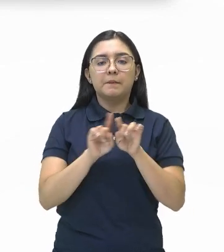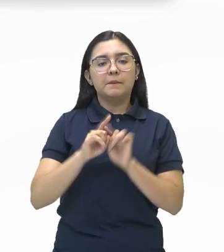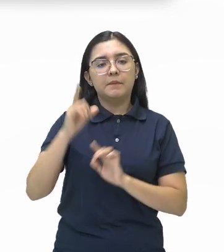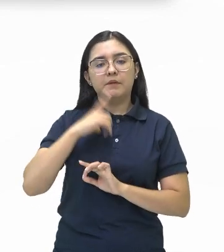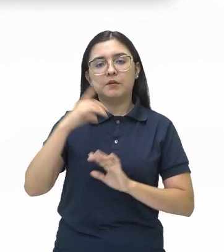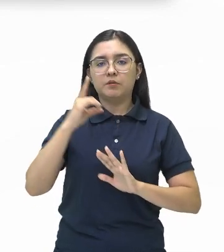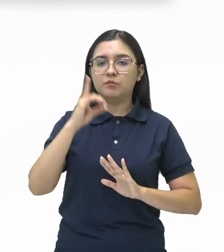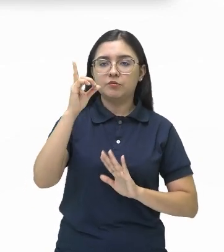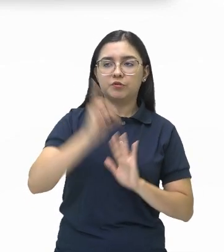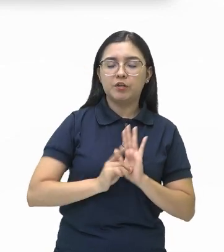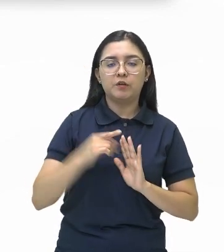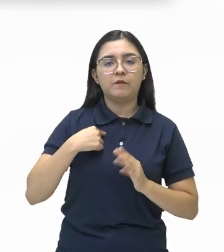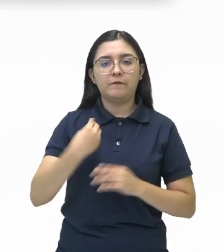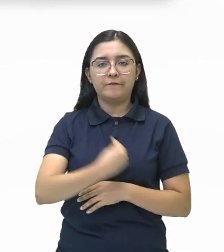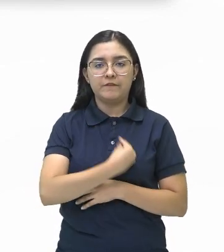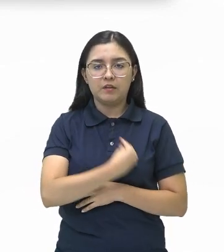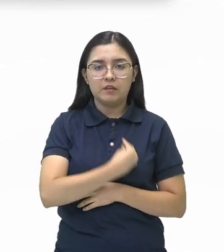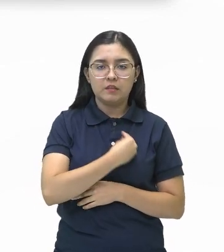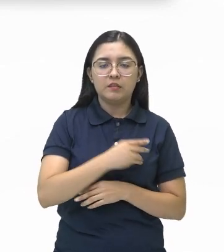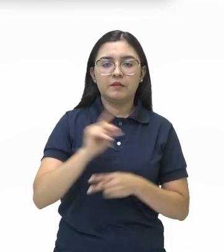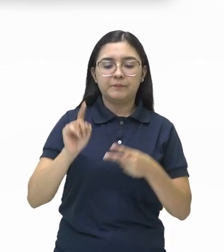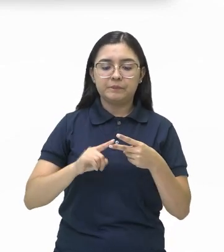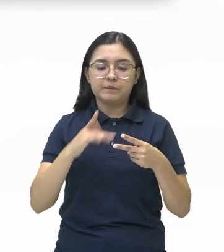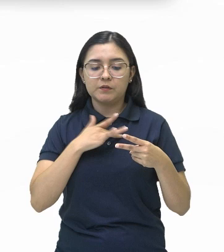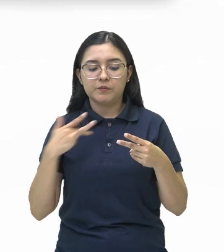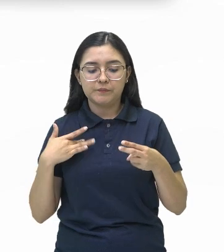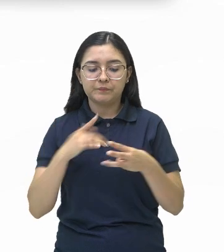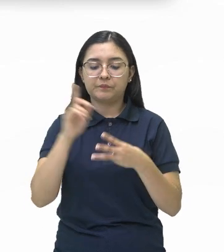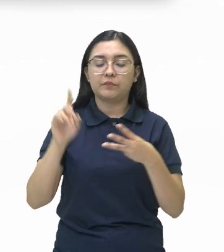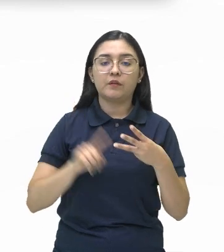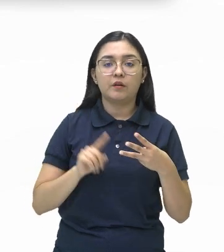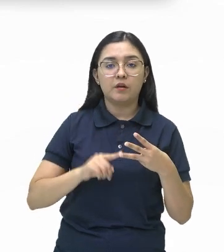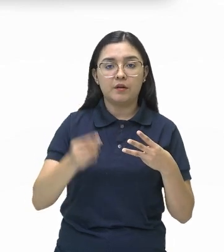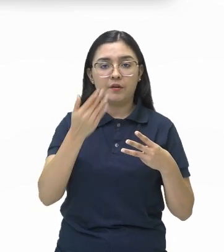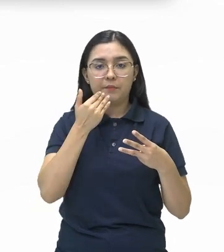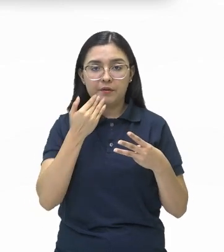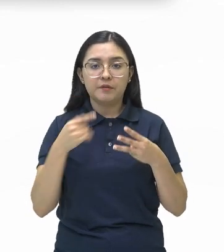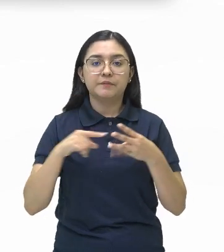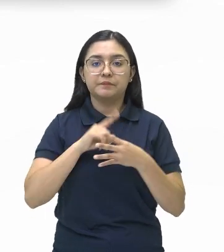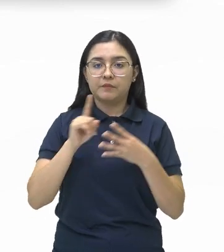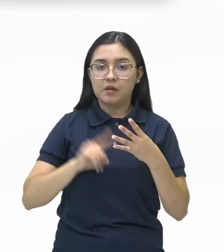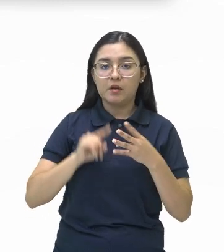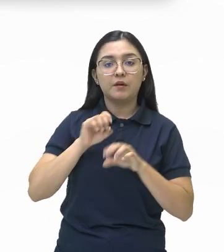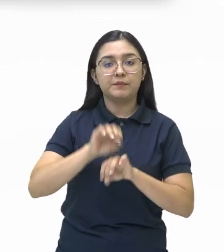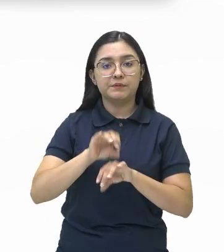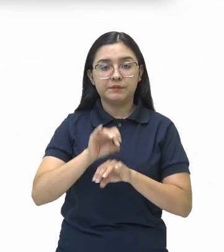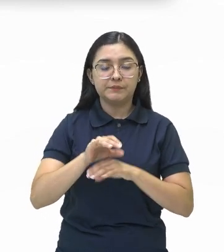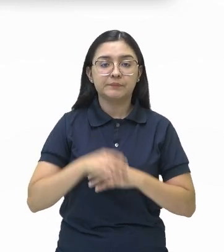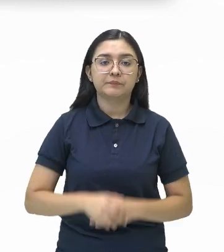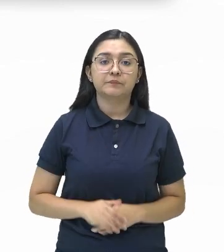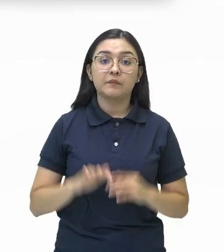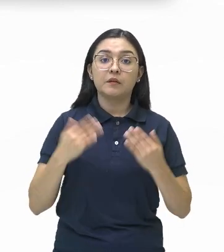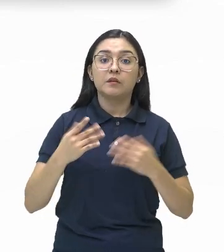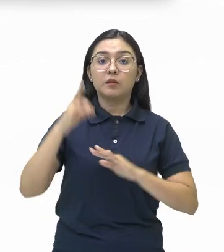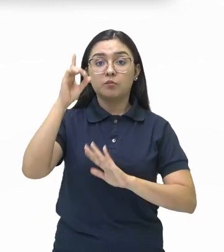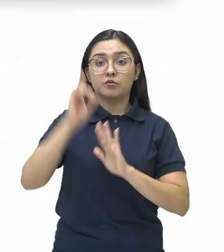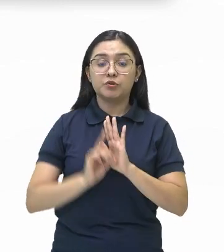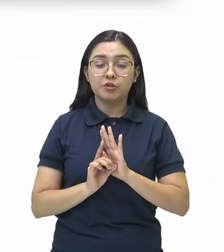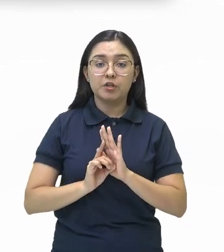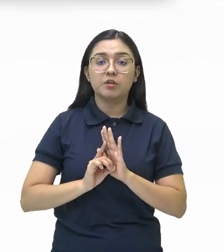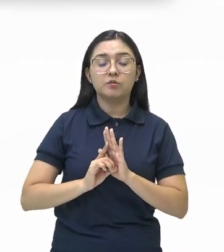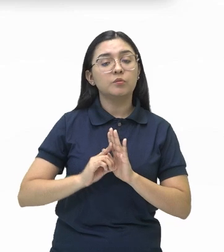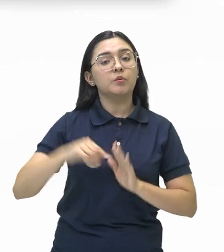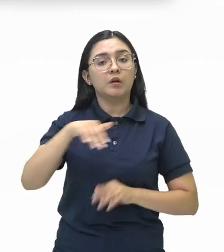temos o direito à vida, né, à saúde, à alimentação, à educação, o direito